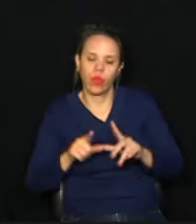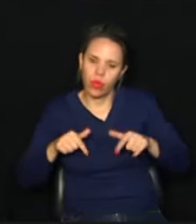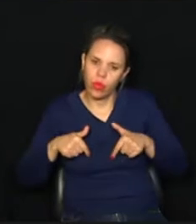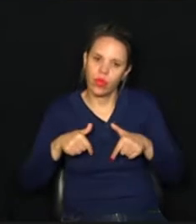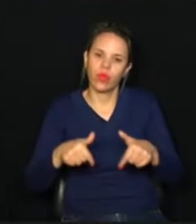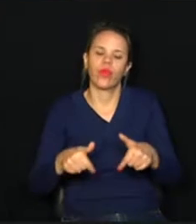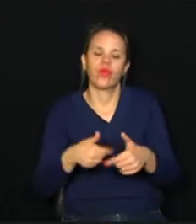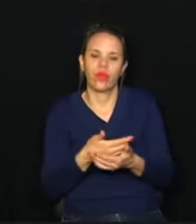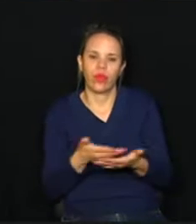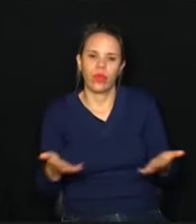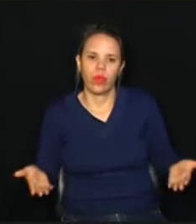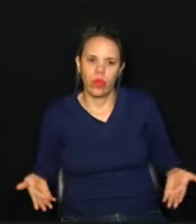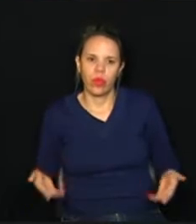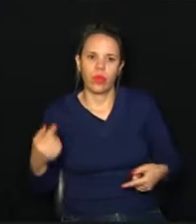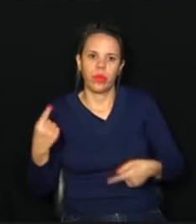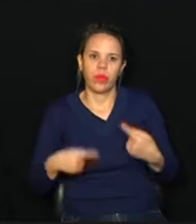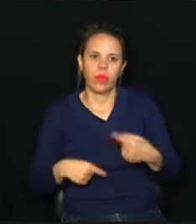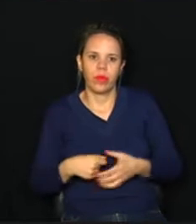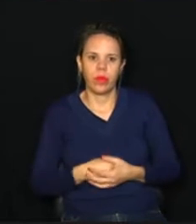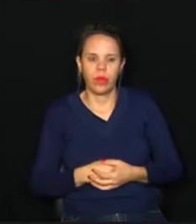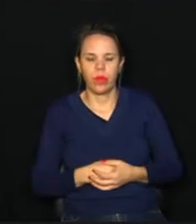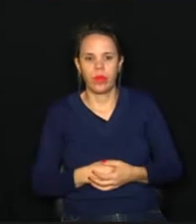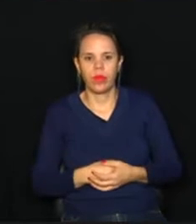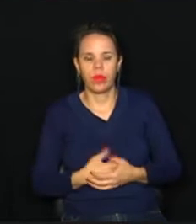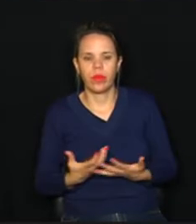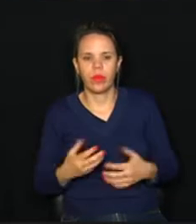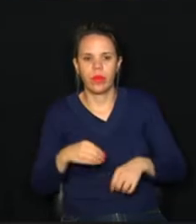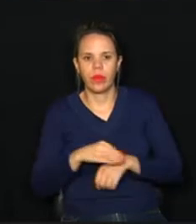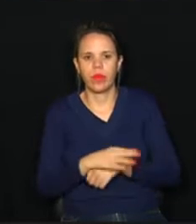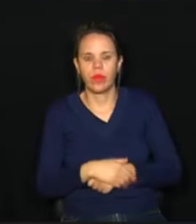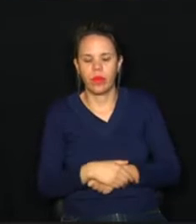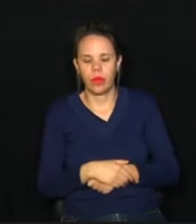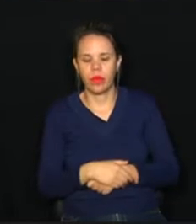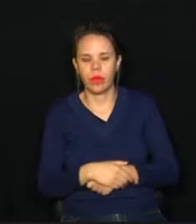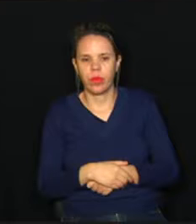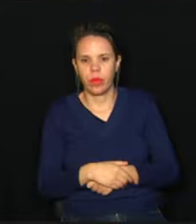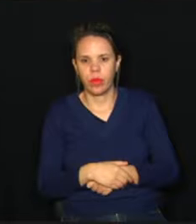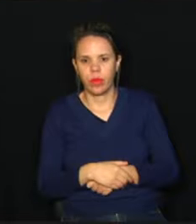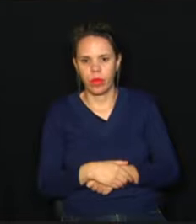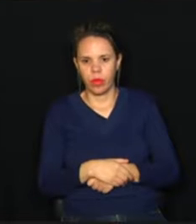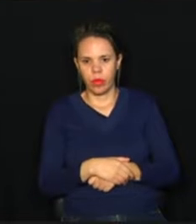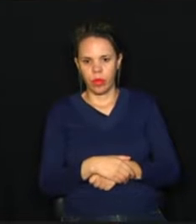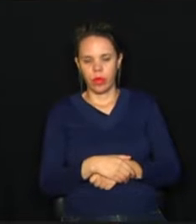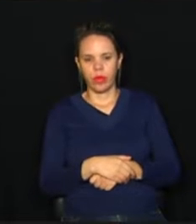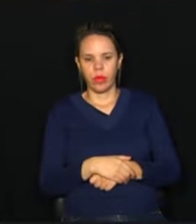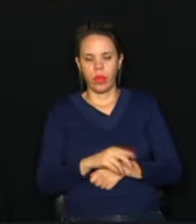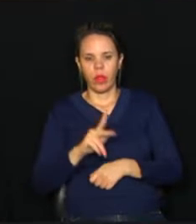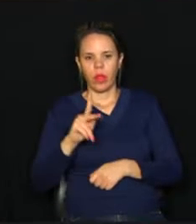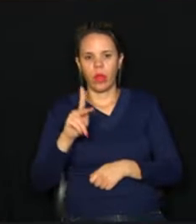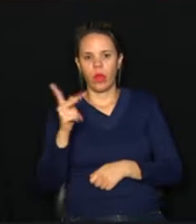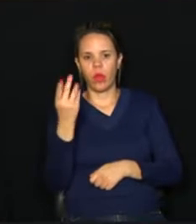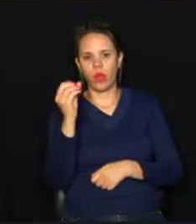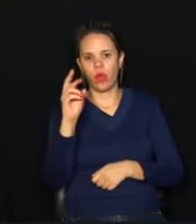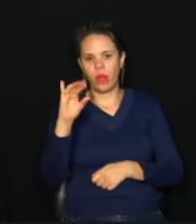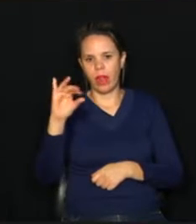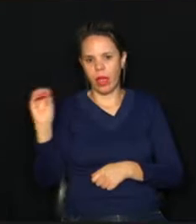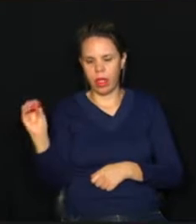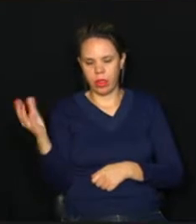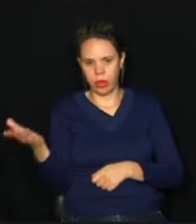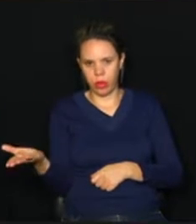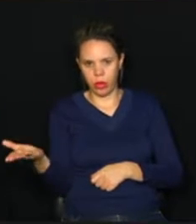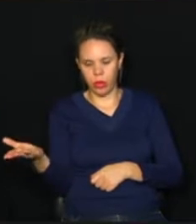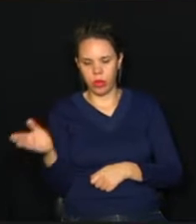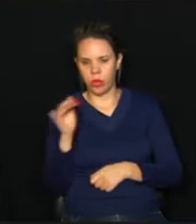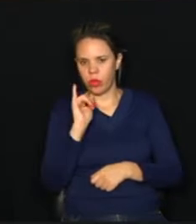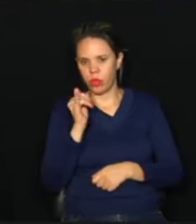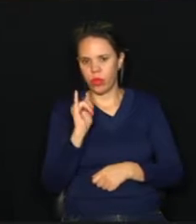a essa política. Eu quero passar a palavra agora, então, ao Horácio Manuel Santana Teres, que, como eu já